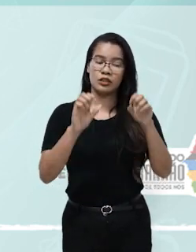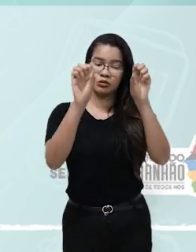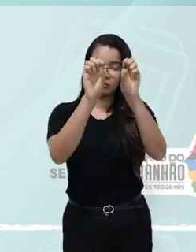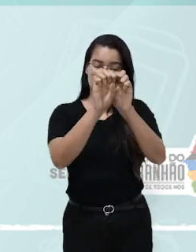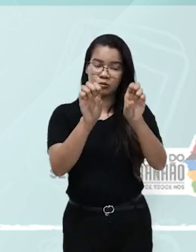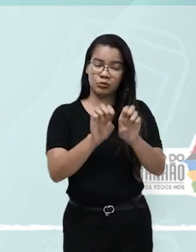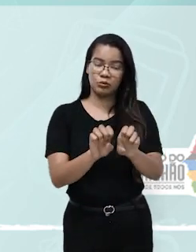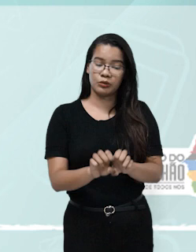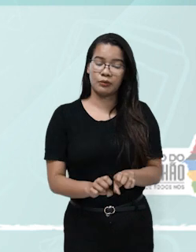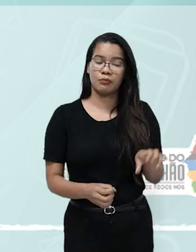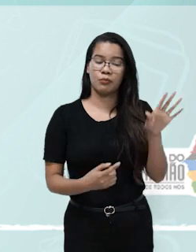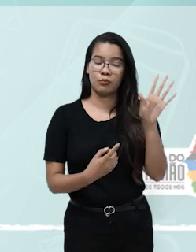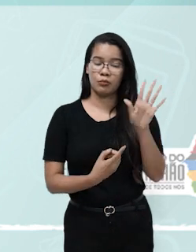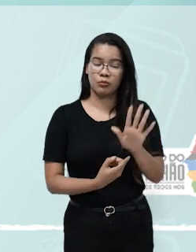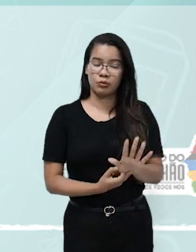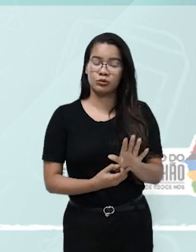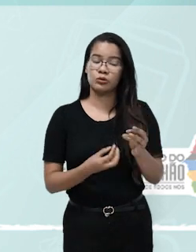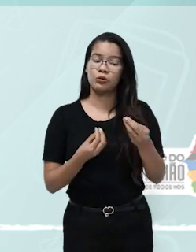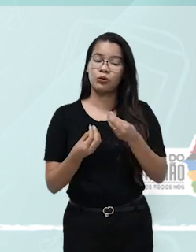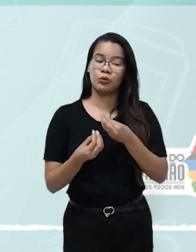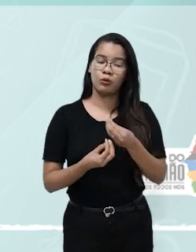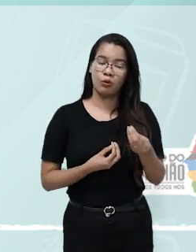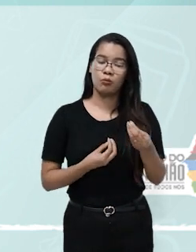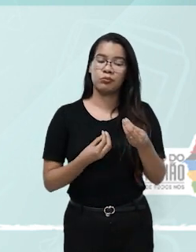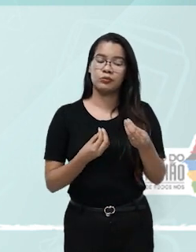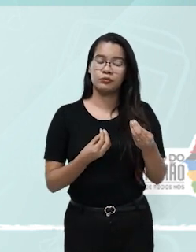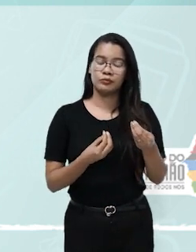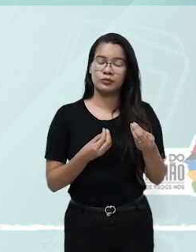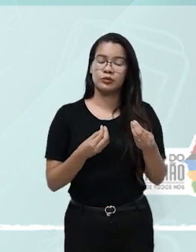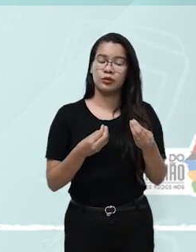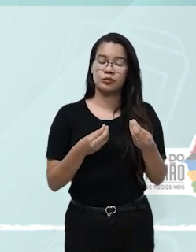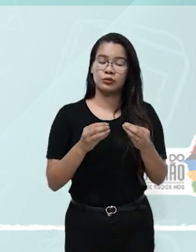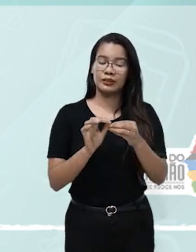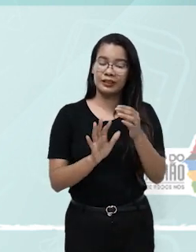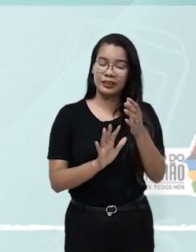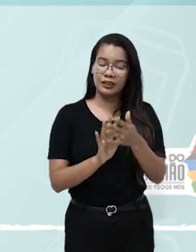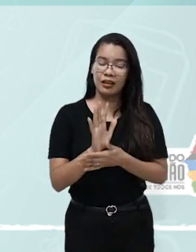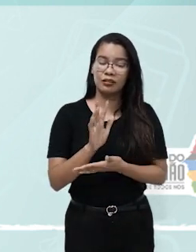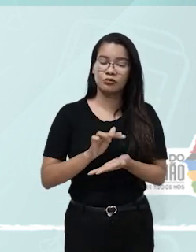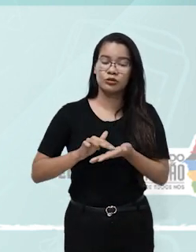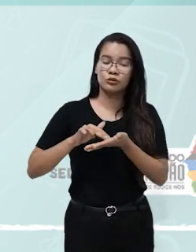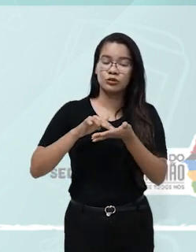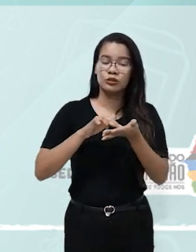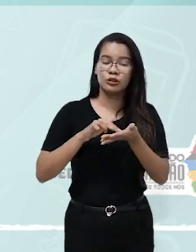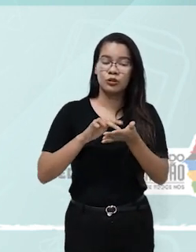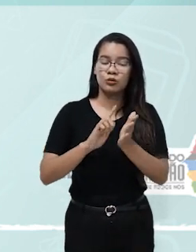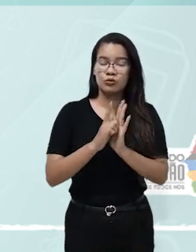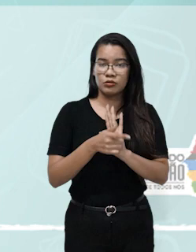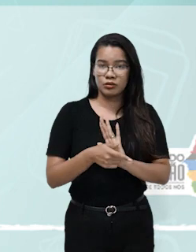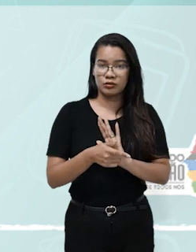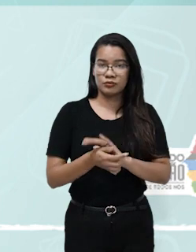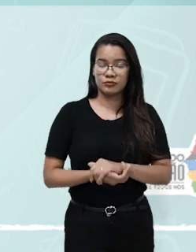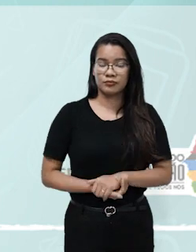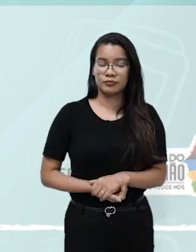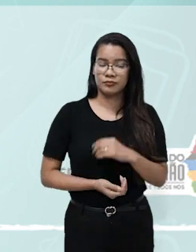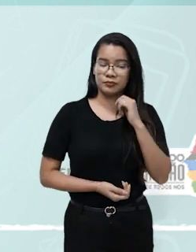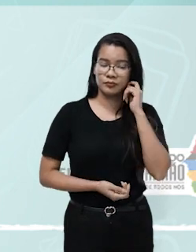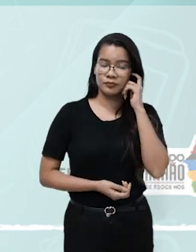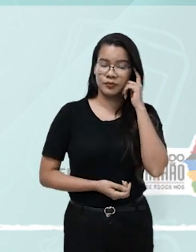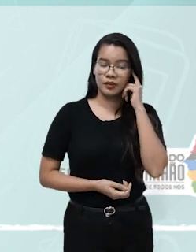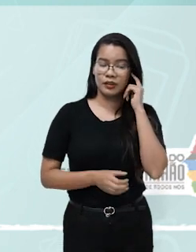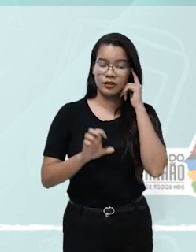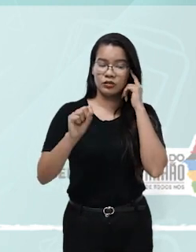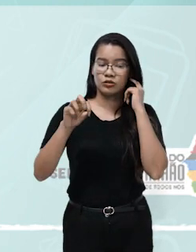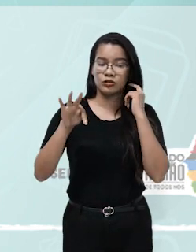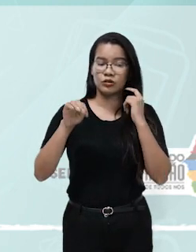estrutura indica como são os alicerces que sustentam o gênero em questão. Estilo: